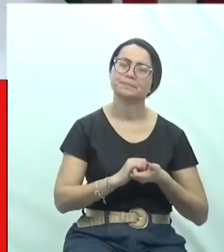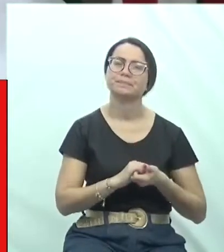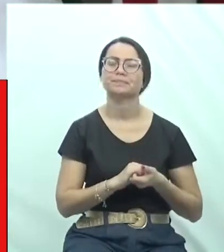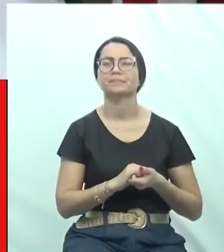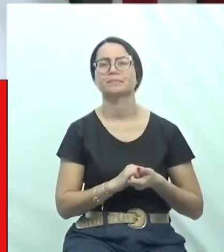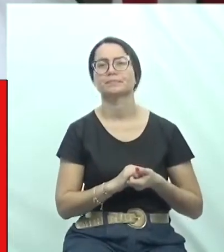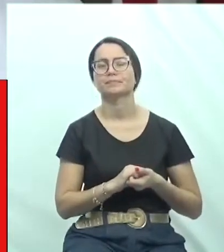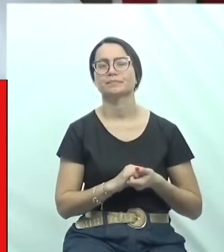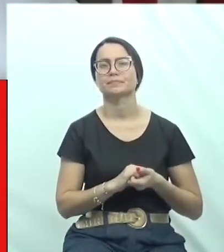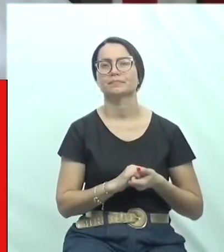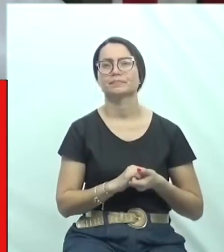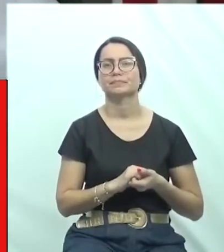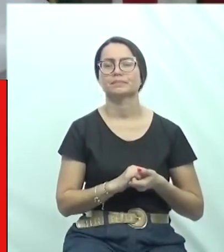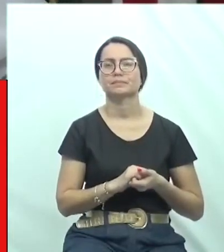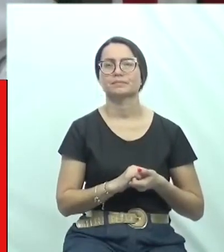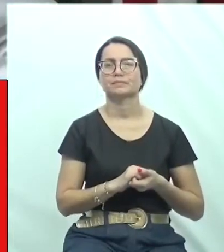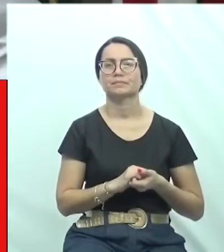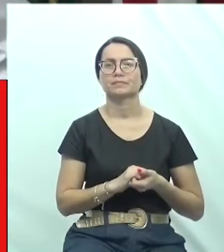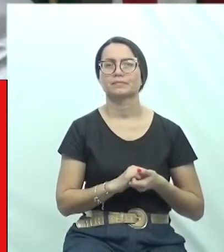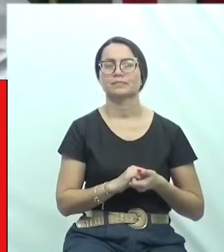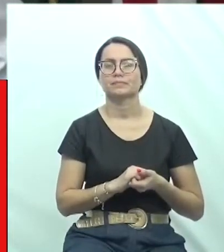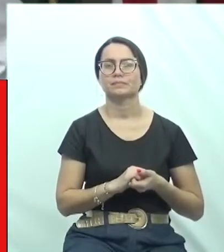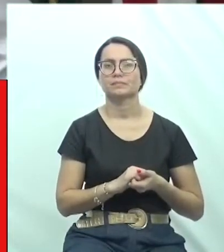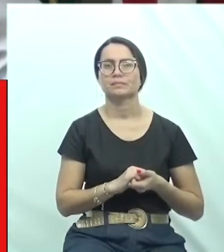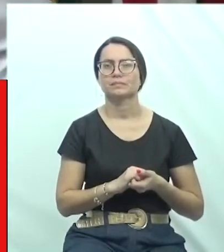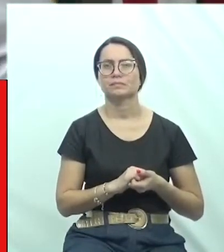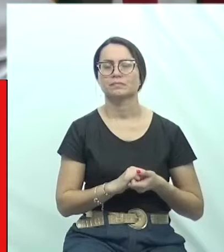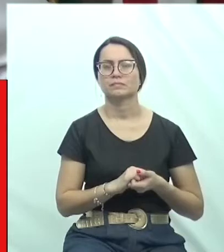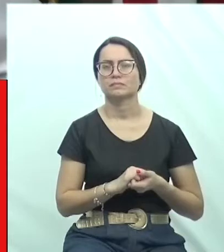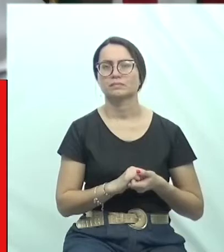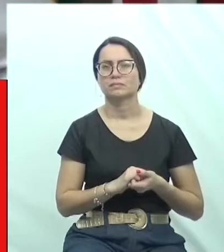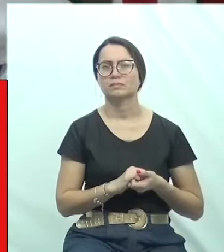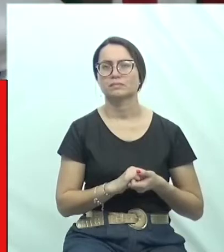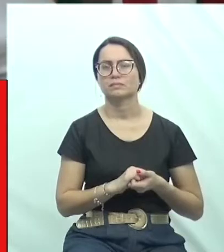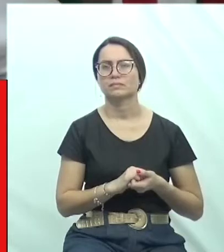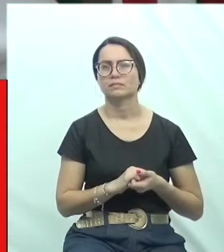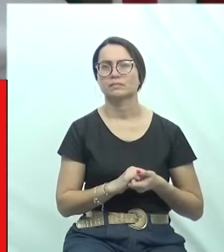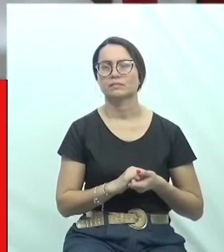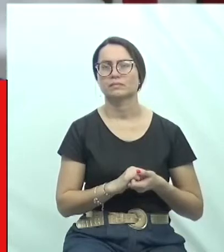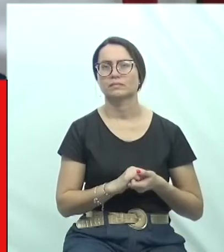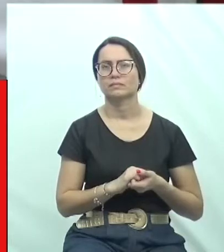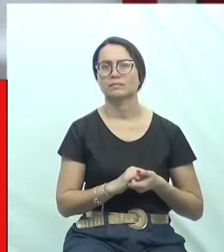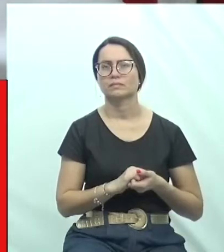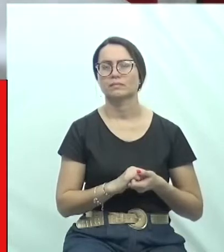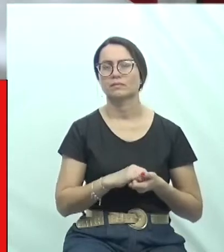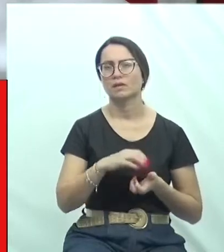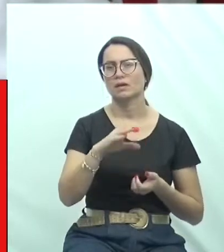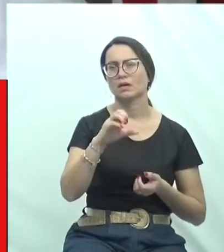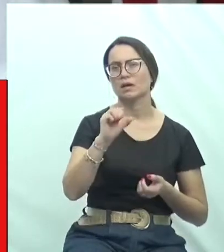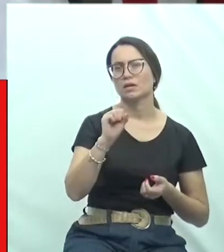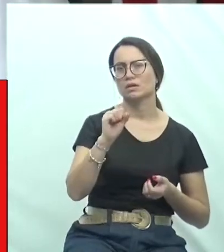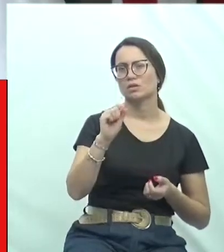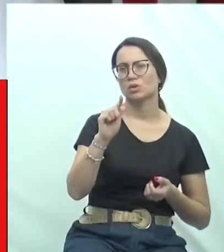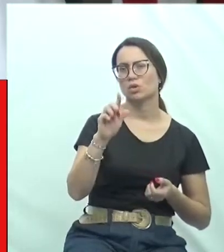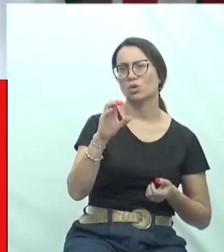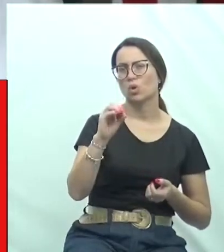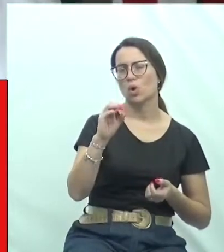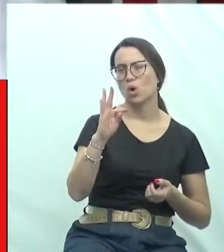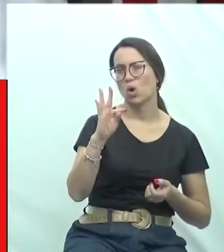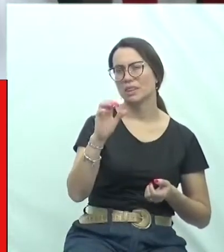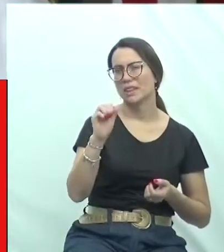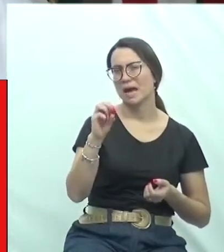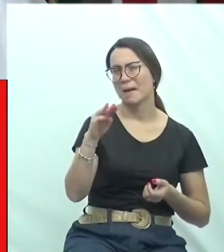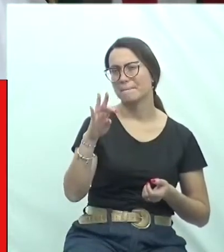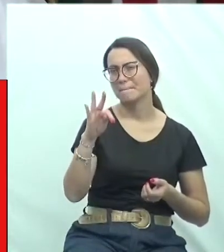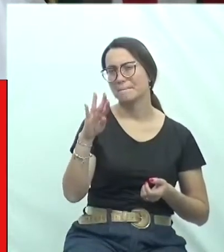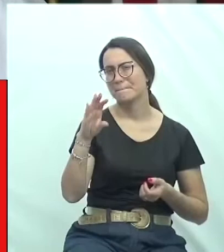sanitário. O esgotamento sanitário, ele levou um determinado tempo, porque eles não começaram a casa, pelo chão,